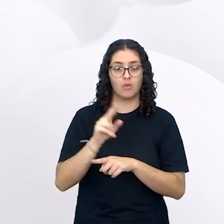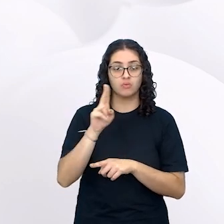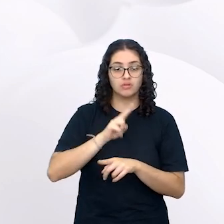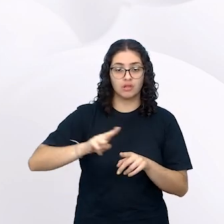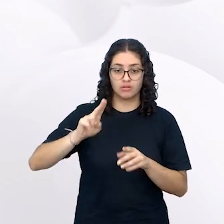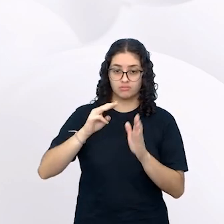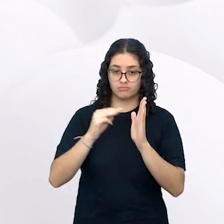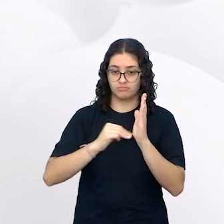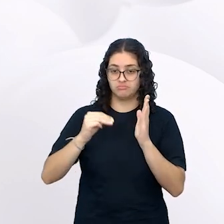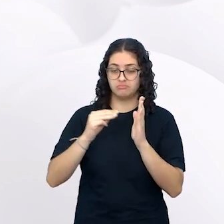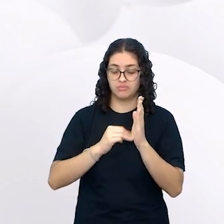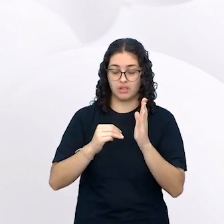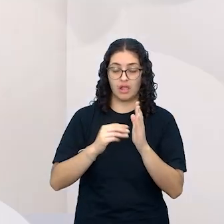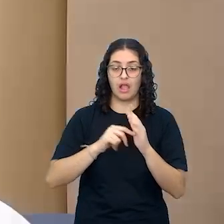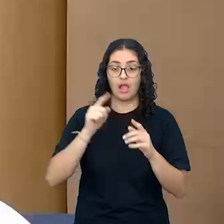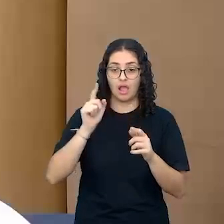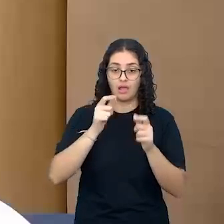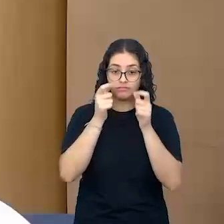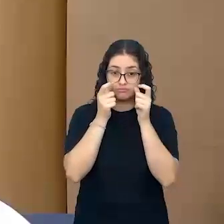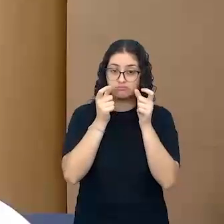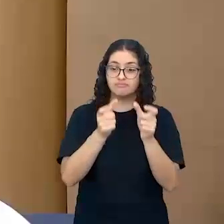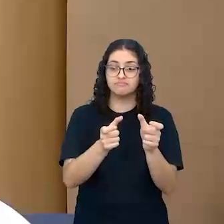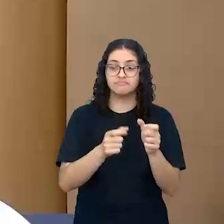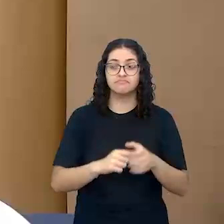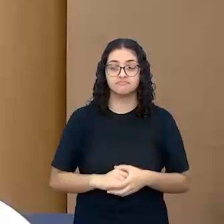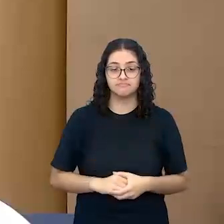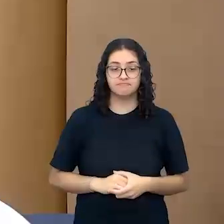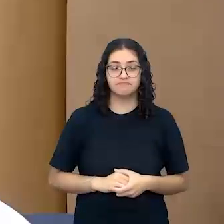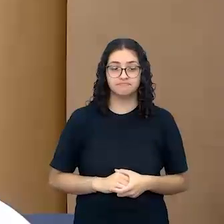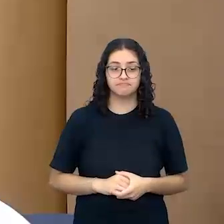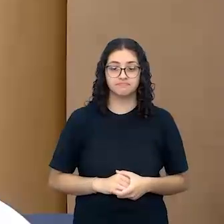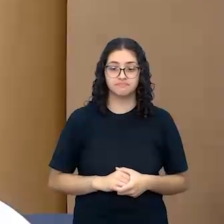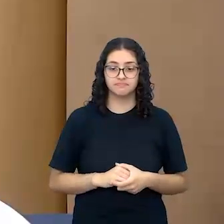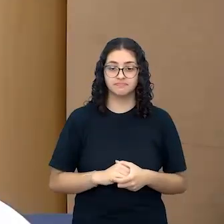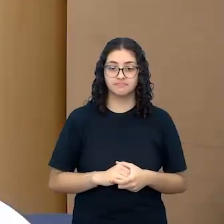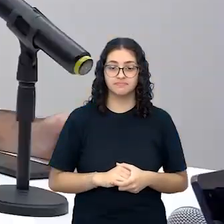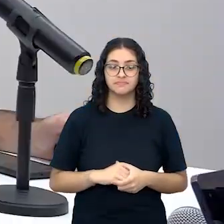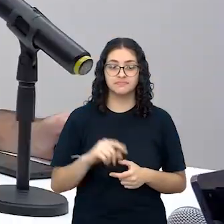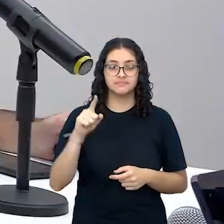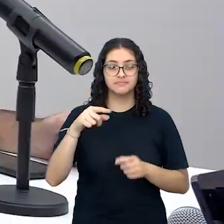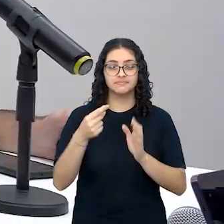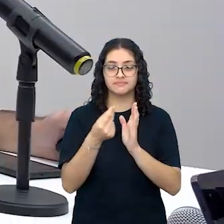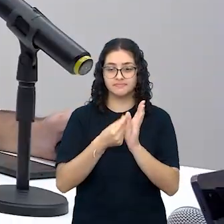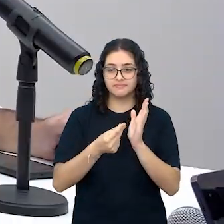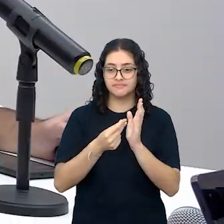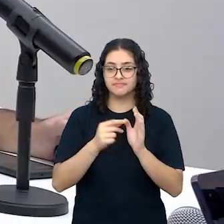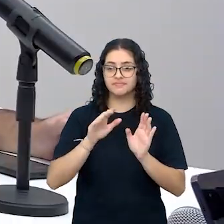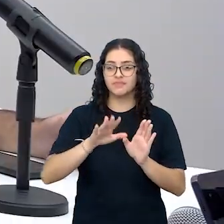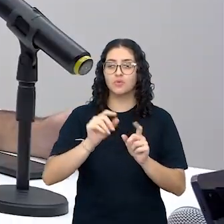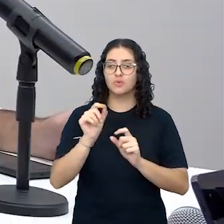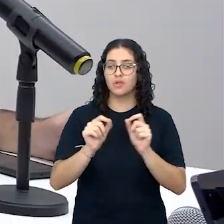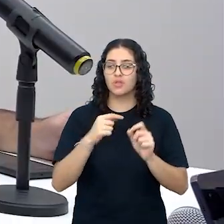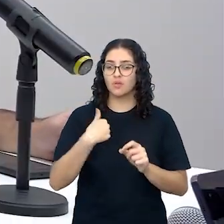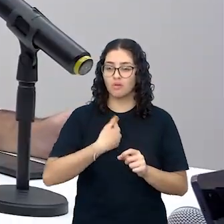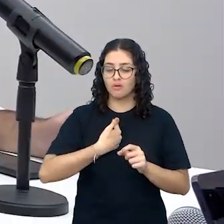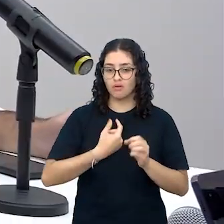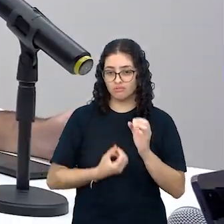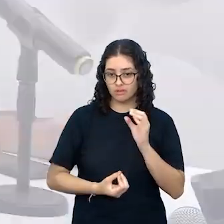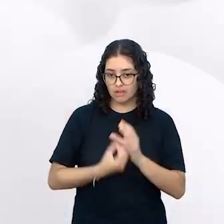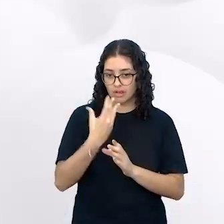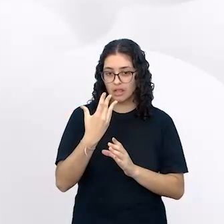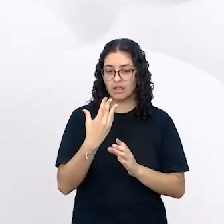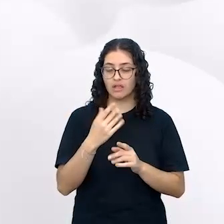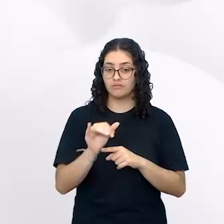né? Que foi muito interessante. Que foi muito interessante, com né? Figurinhas, né? Isso. O que nos faz criar